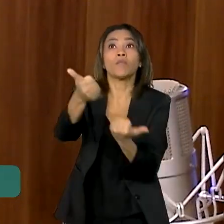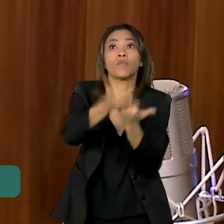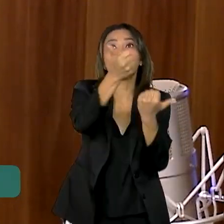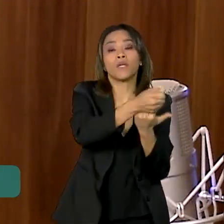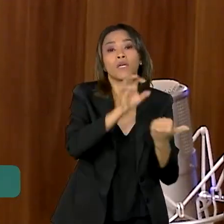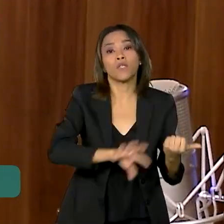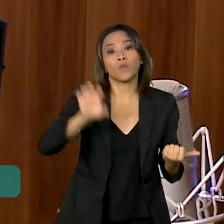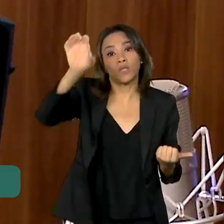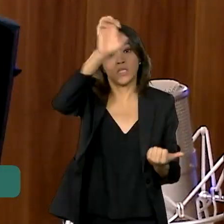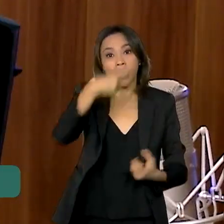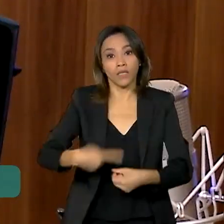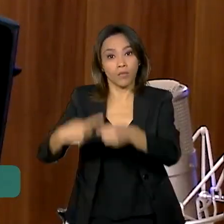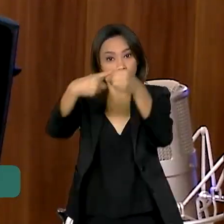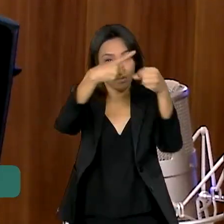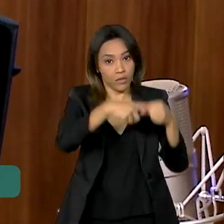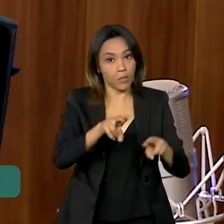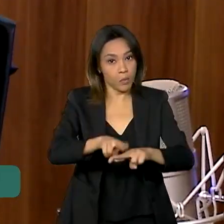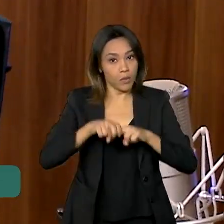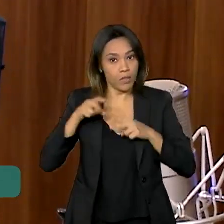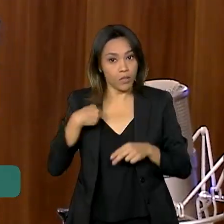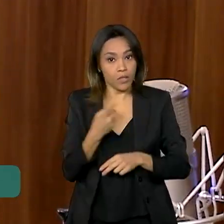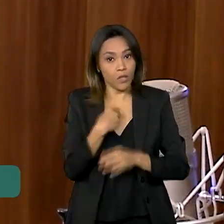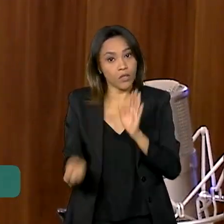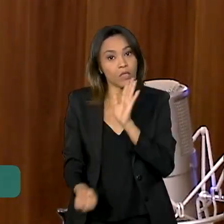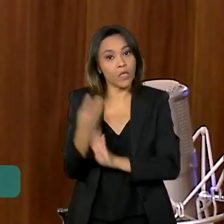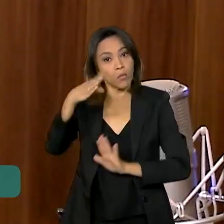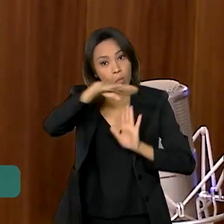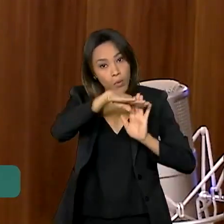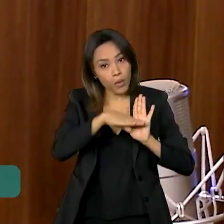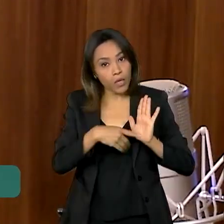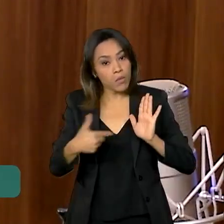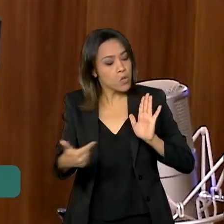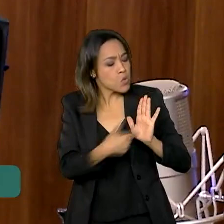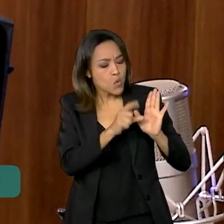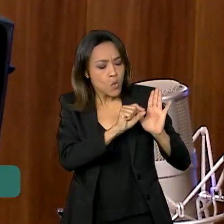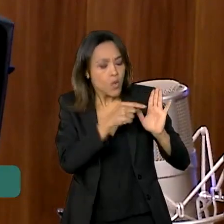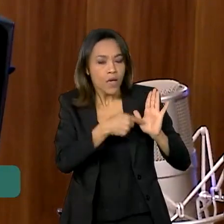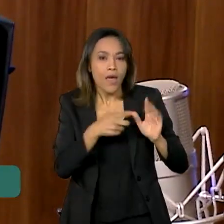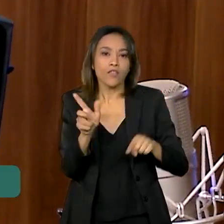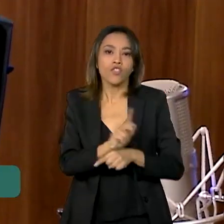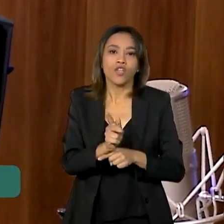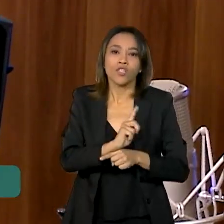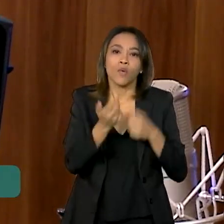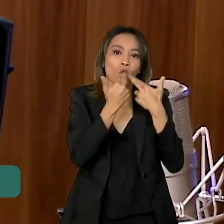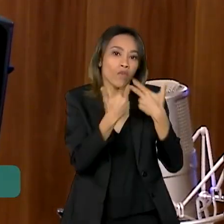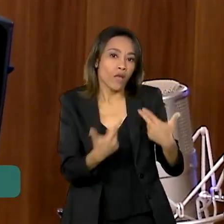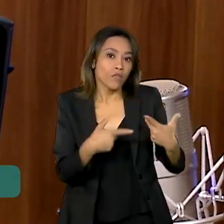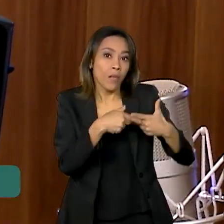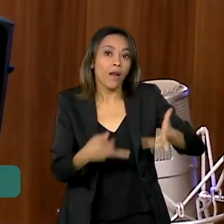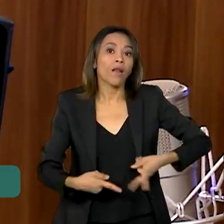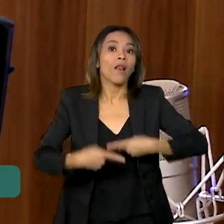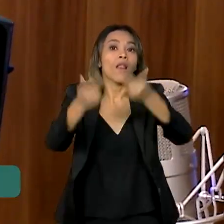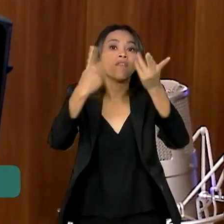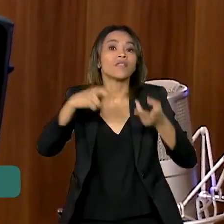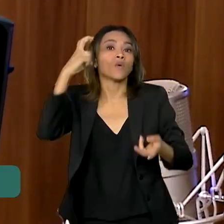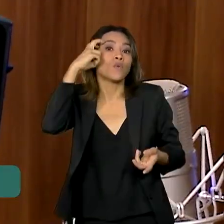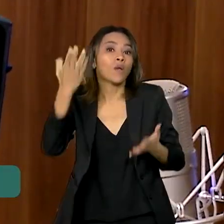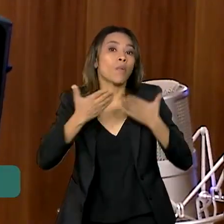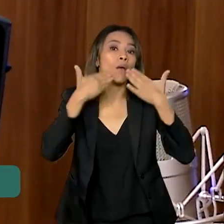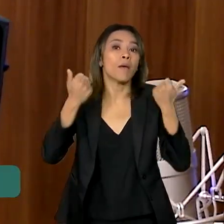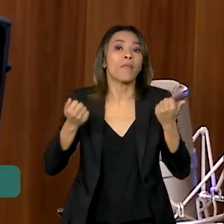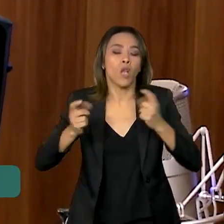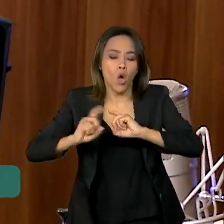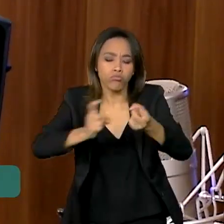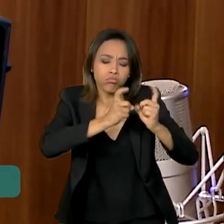estados e municípios. E por isso a gente criou o programa que eu mencionei aqui, que é o Programa Nacional de Gestão e Inovação, que é para levar essa cultura de melhoria da gestão,